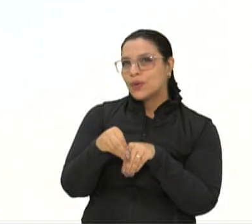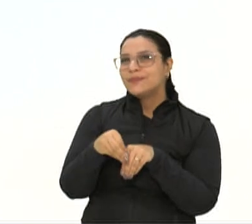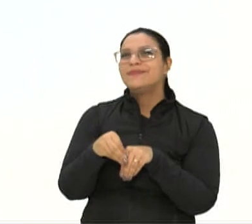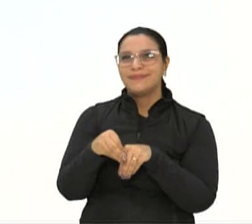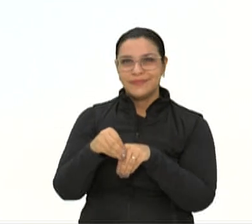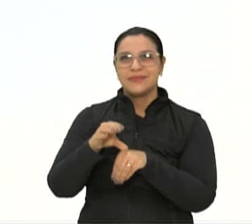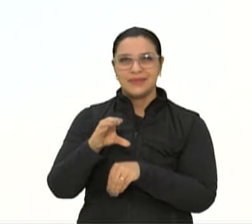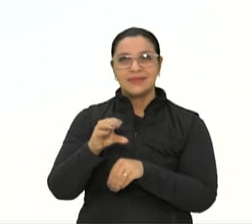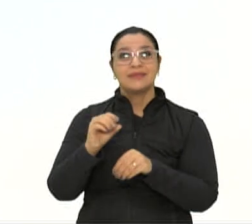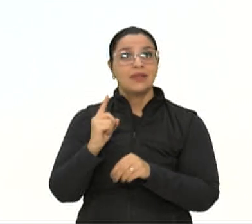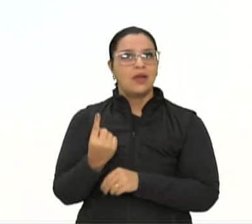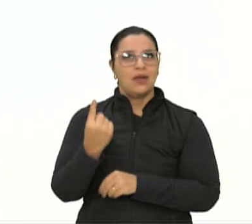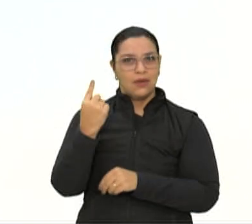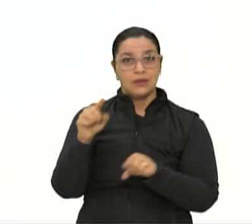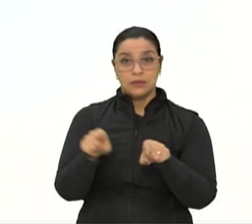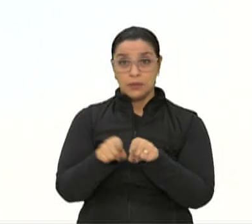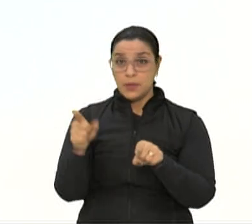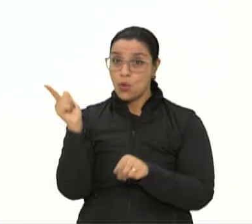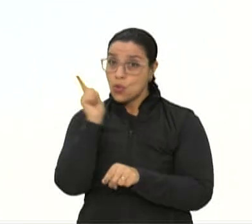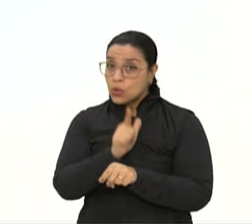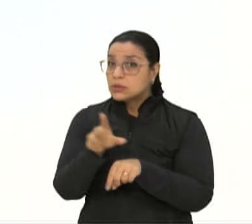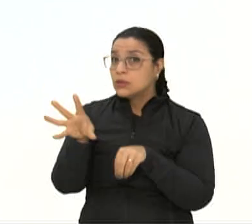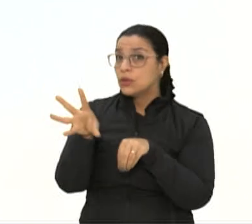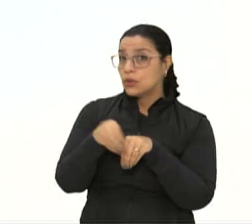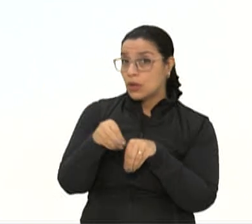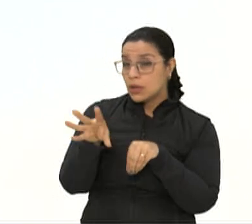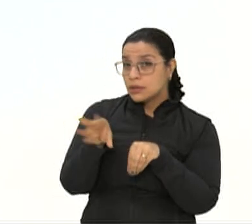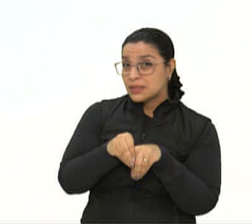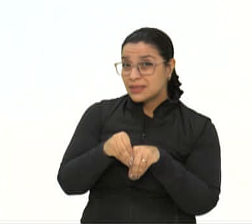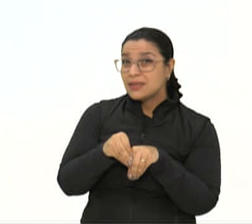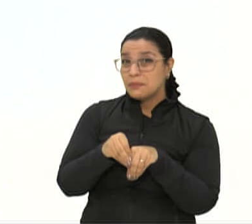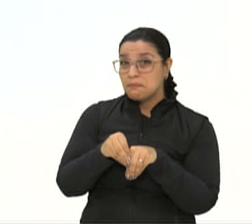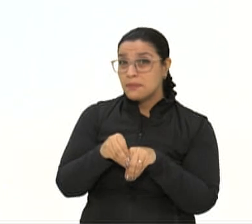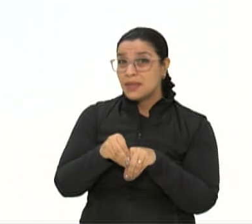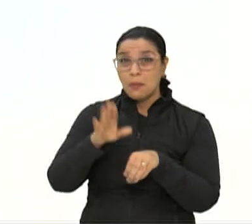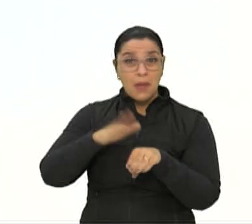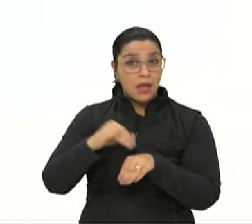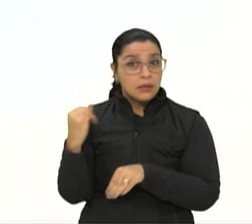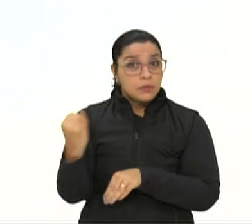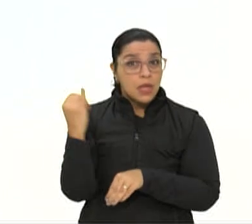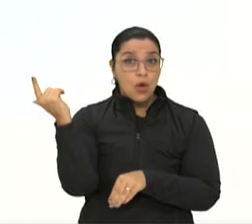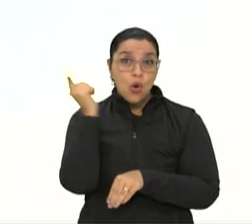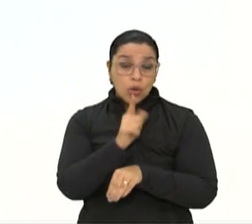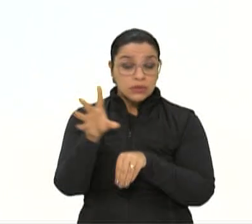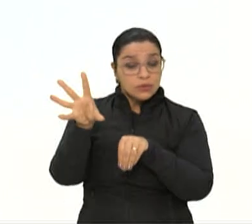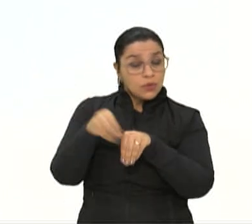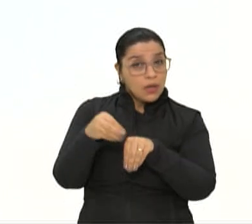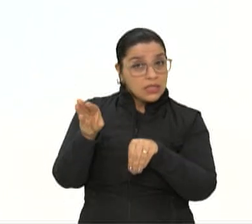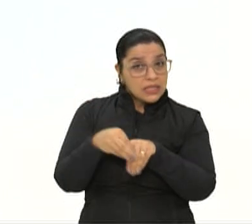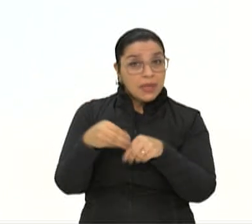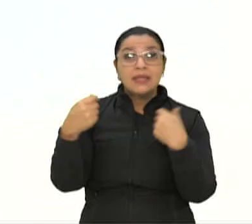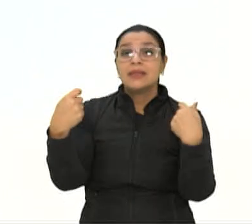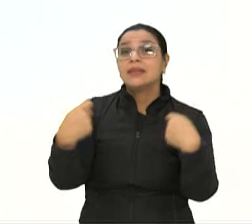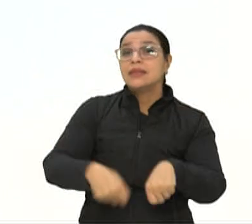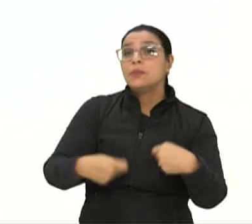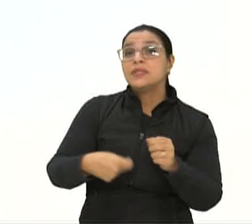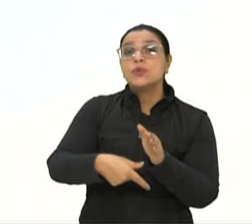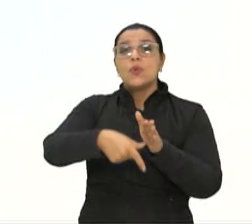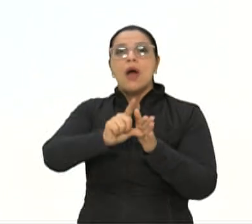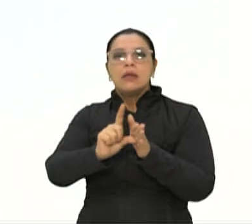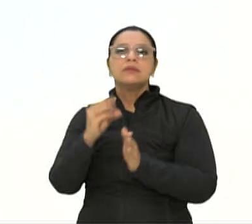você alcançar o conhecimento, né, um determinante, algo que determina que você alcançou esse conhecimento, é justamente você ter